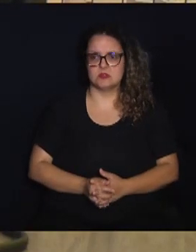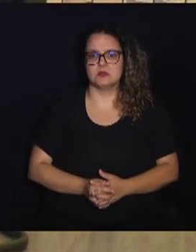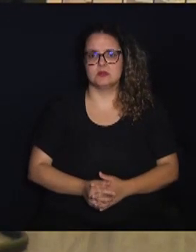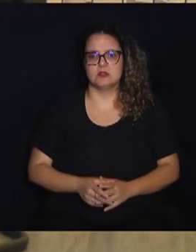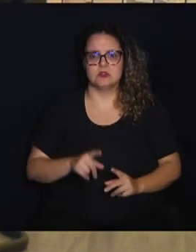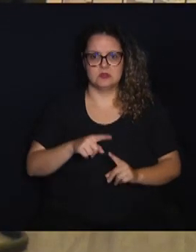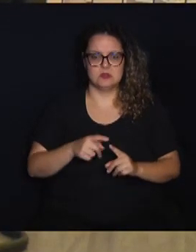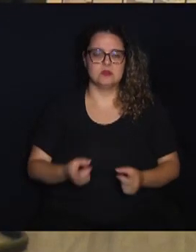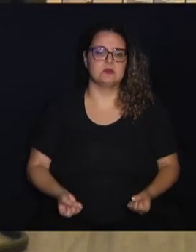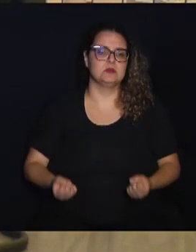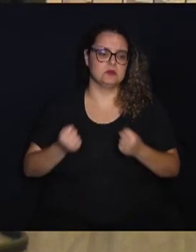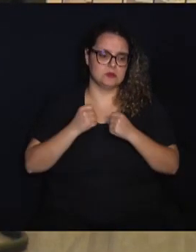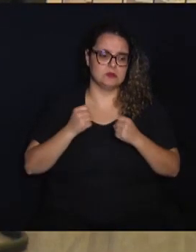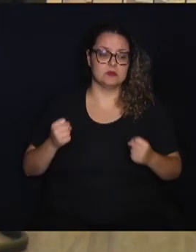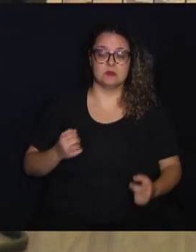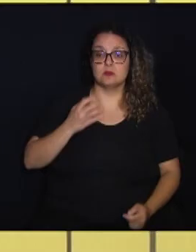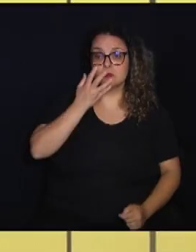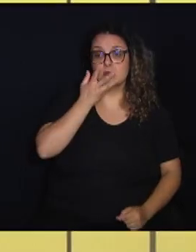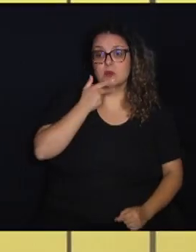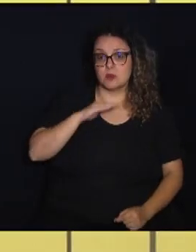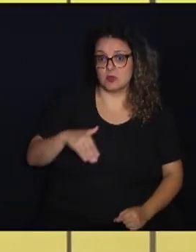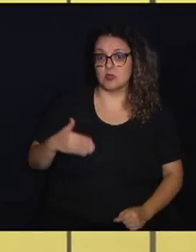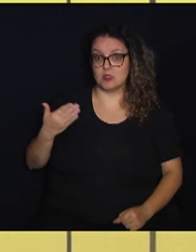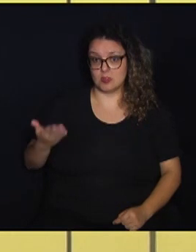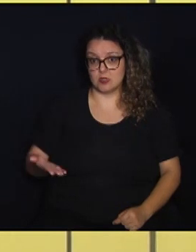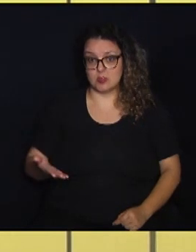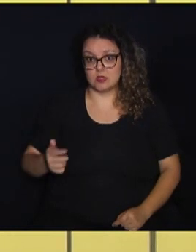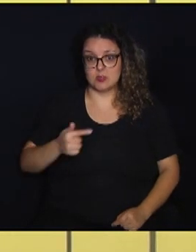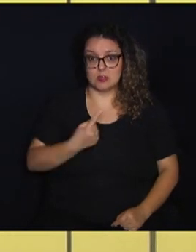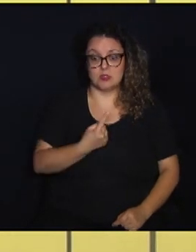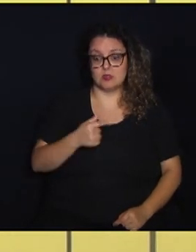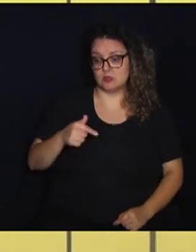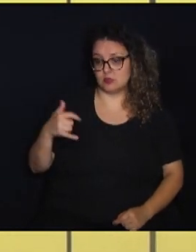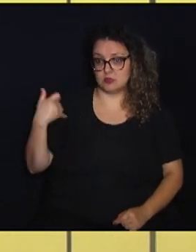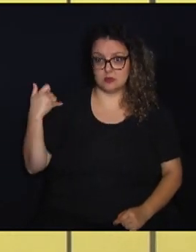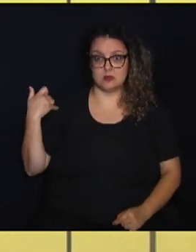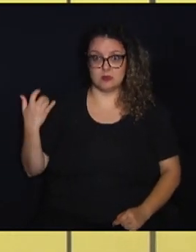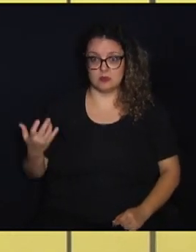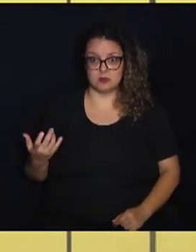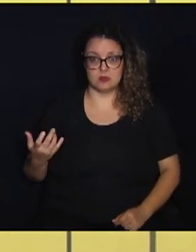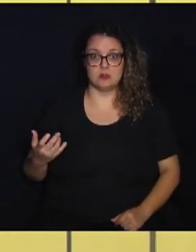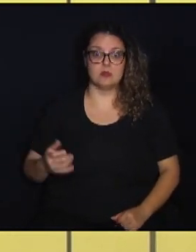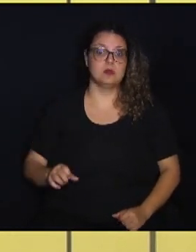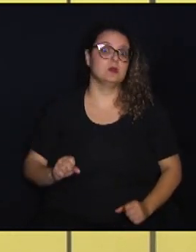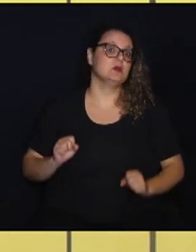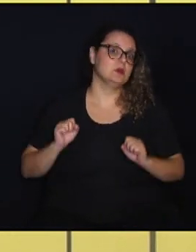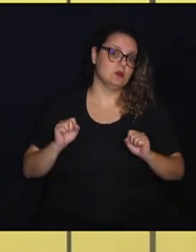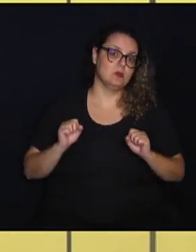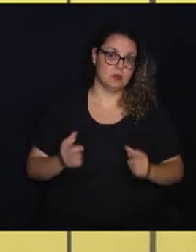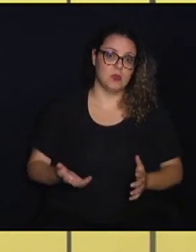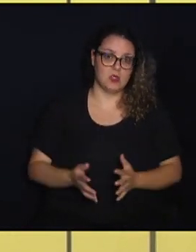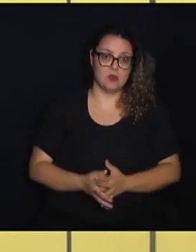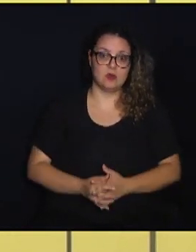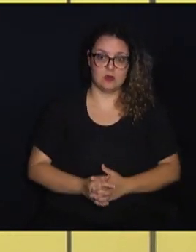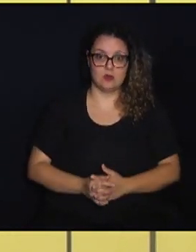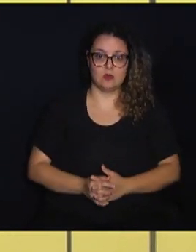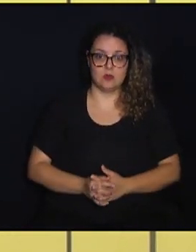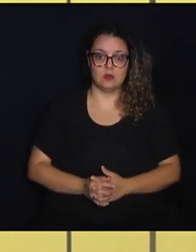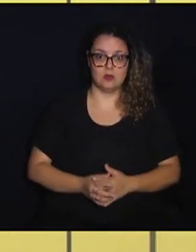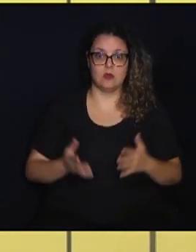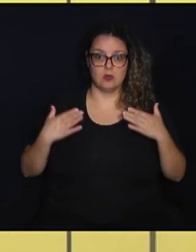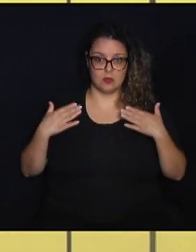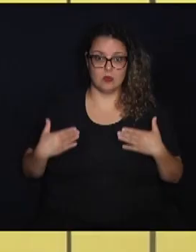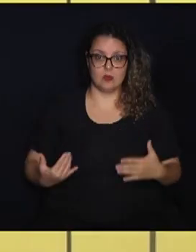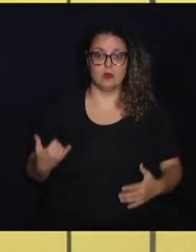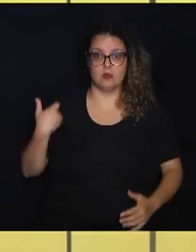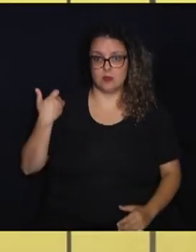atividade para crianças. No caso dele, como ele já tem 17 e muito provavelmente ele já deve estar... Já está com o corpo de adulto, porque com